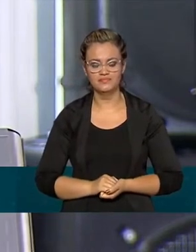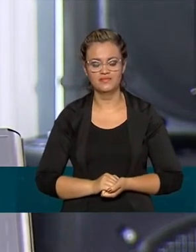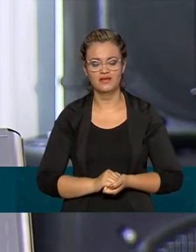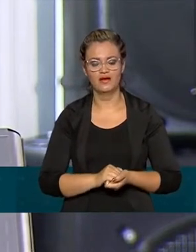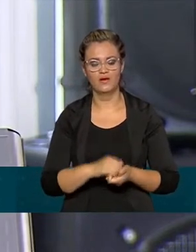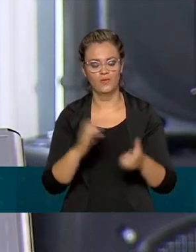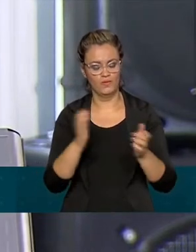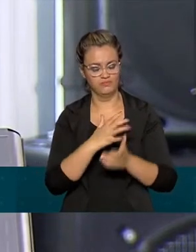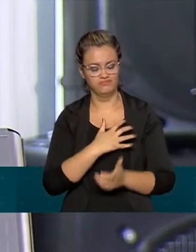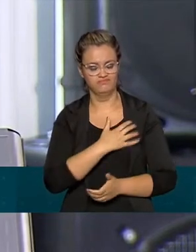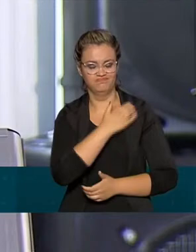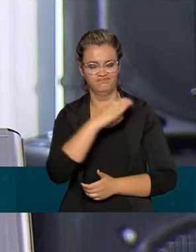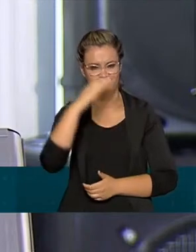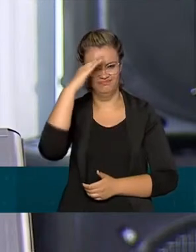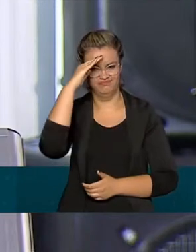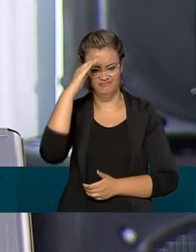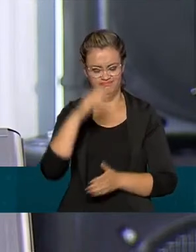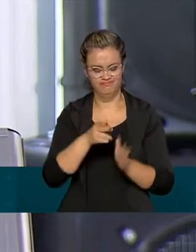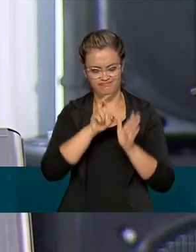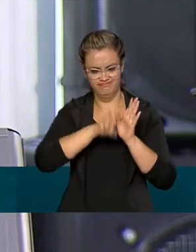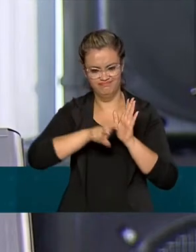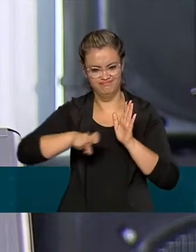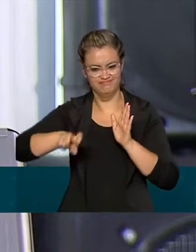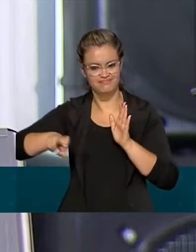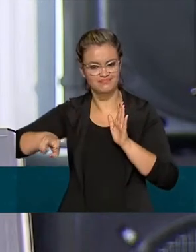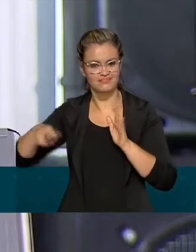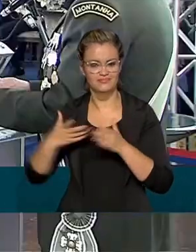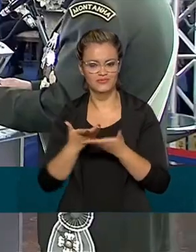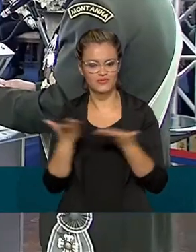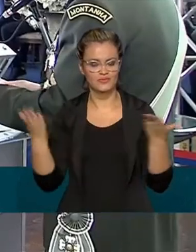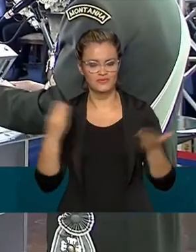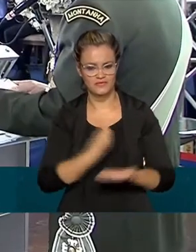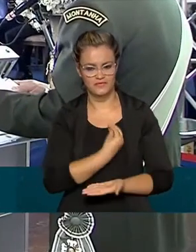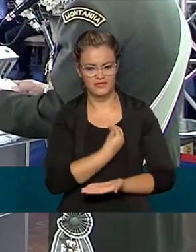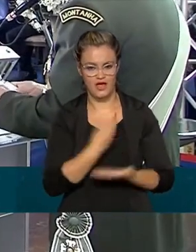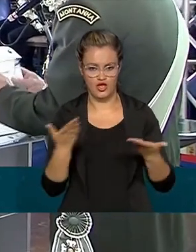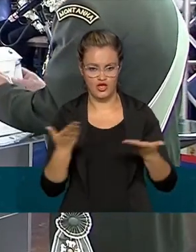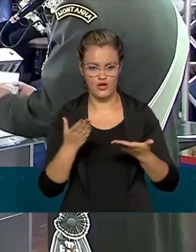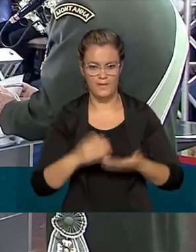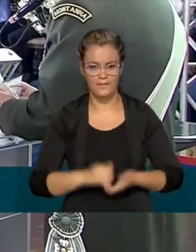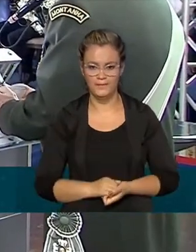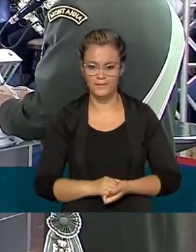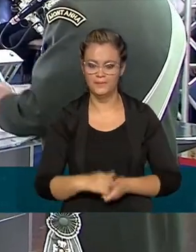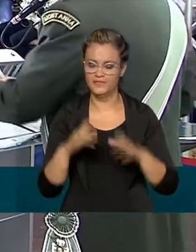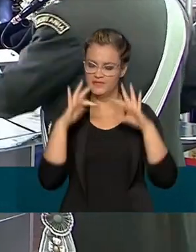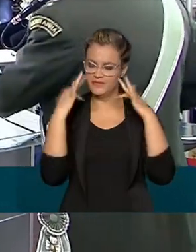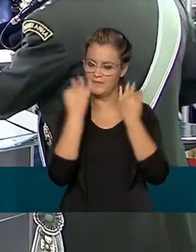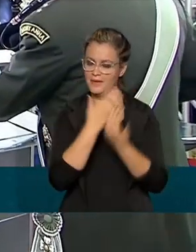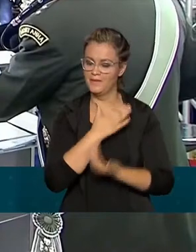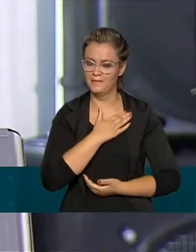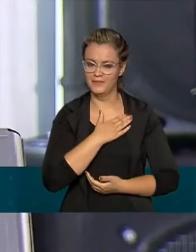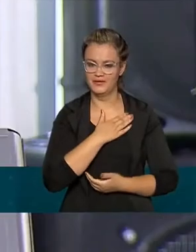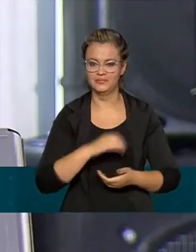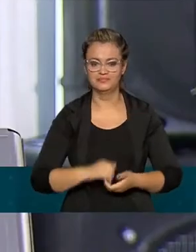oficiais generais da Ativa e da Reserva aqui presentes, senhoras e senhores, meus familiares,